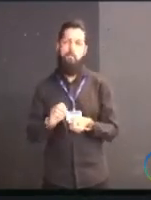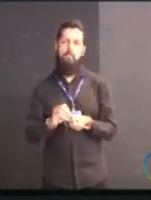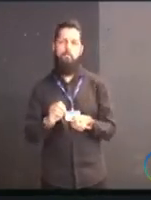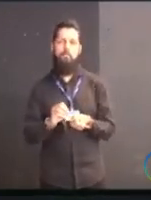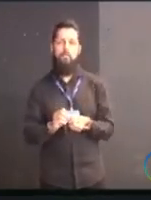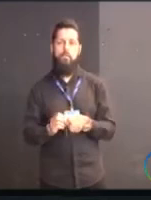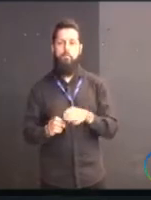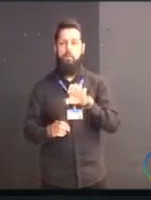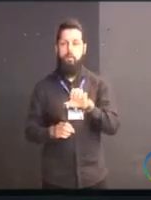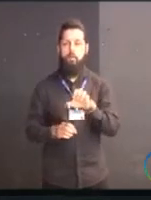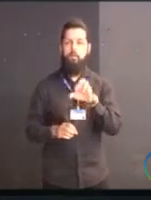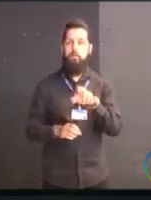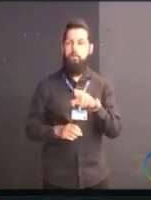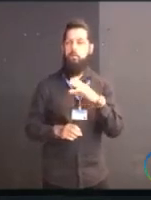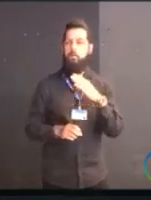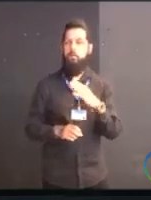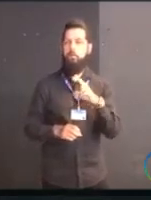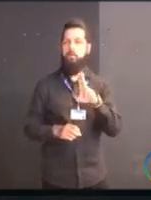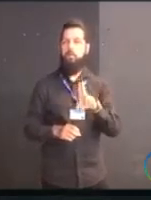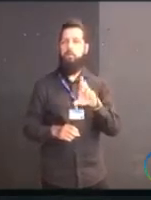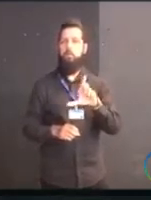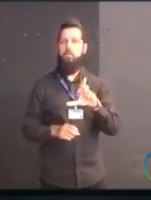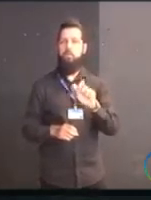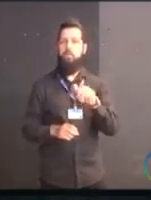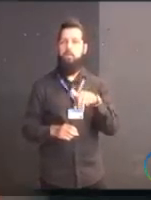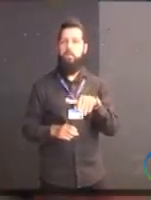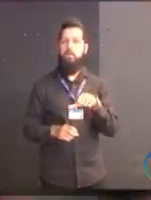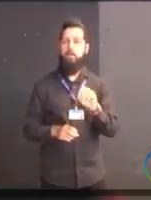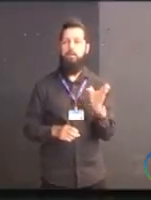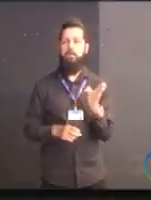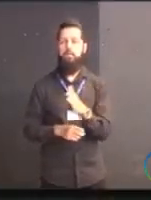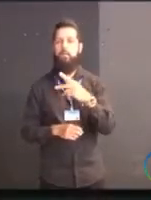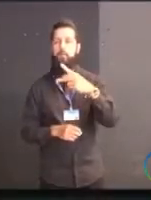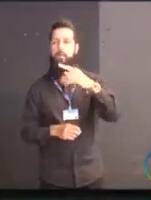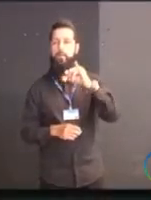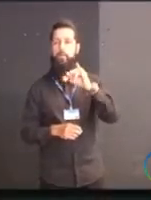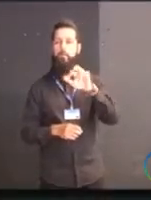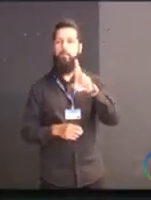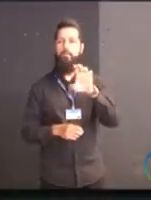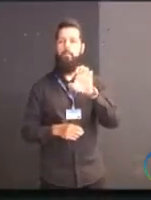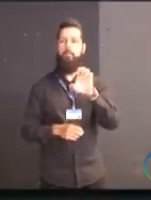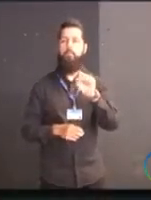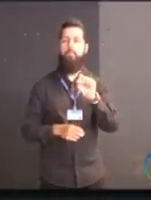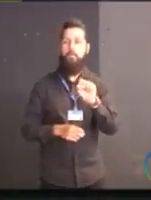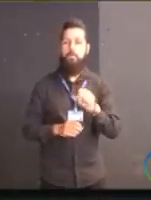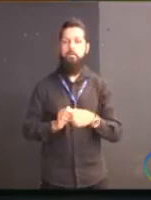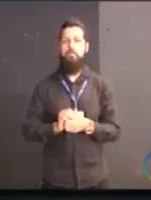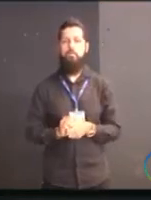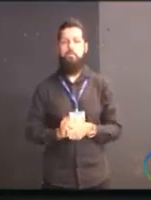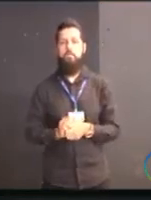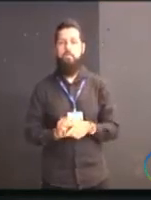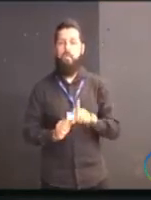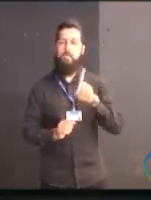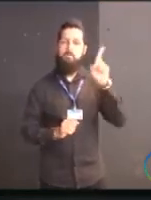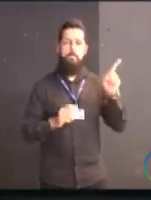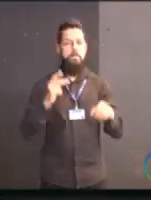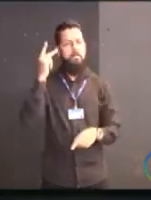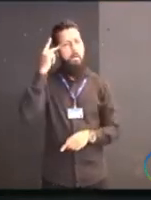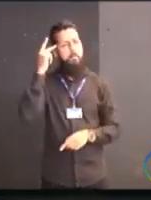Pires no programa No Limiar do Amanhã, numa rádio paulistana em São Paulo, em